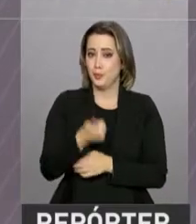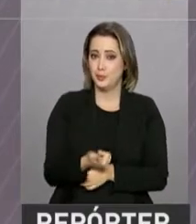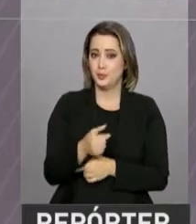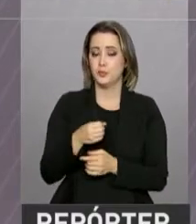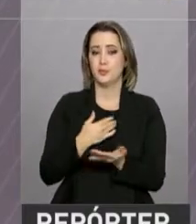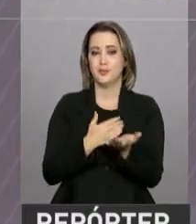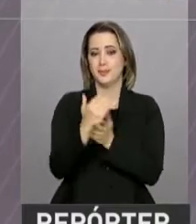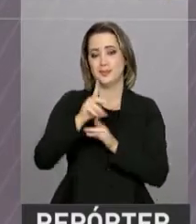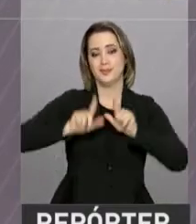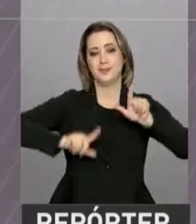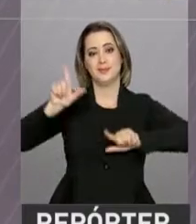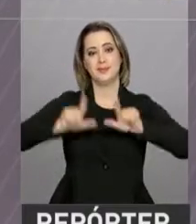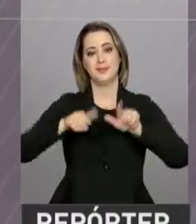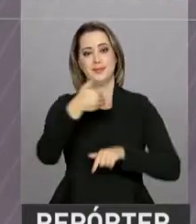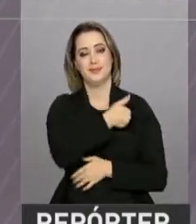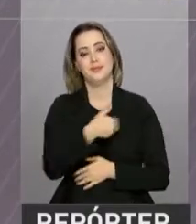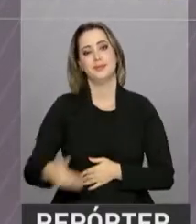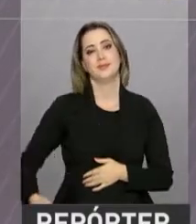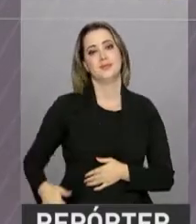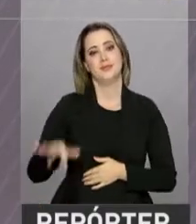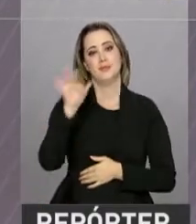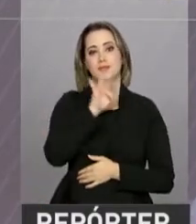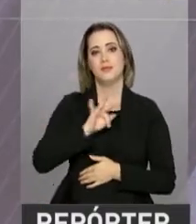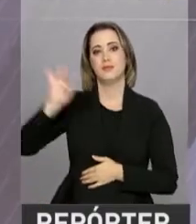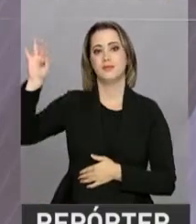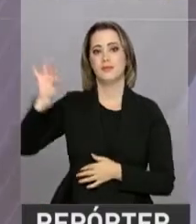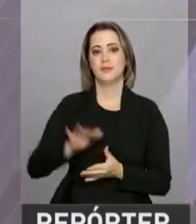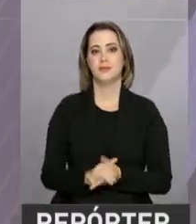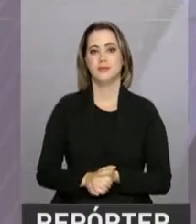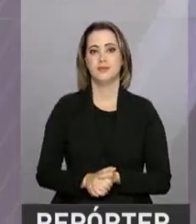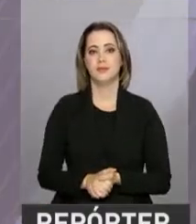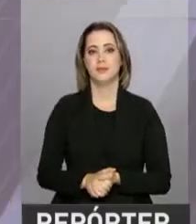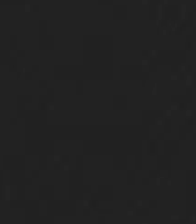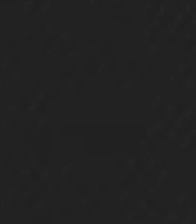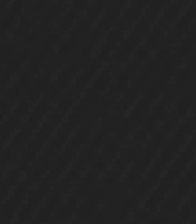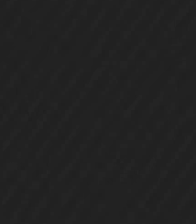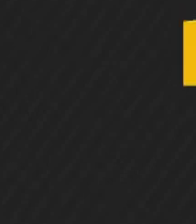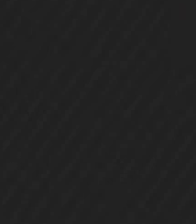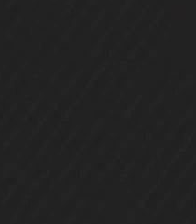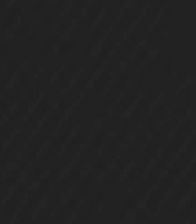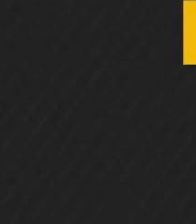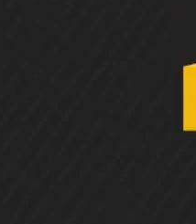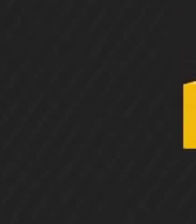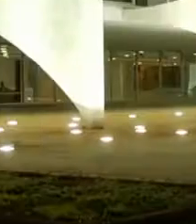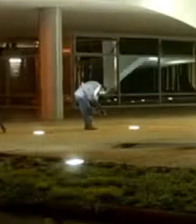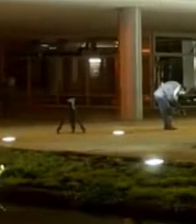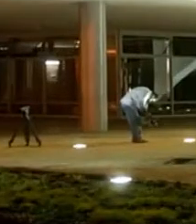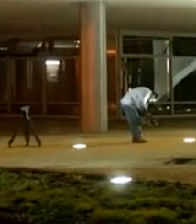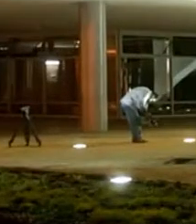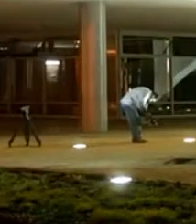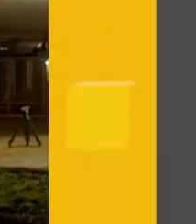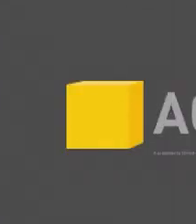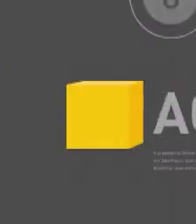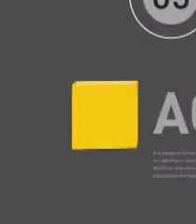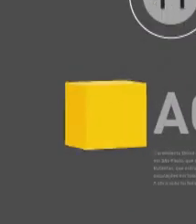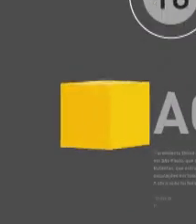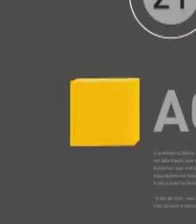e continue com a gente aqui na NBR, a TV do Governo Federal.